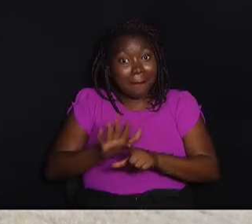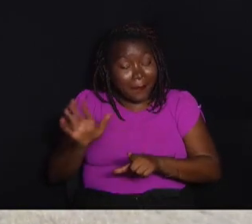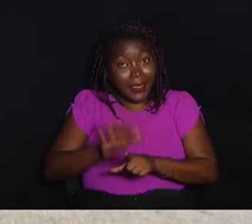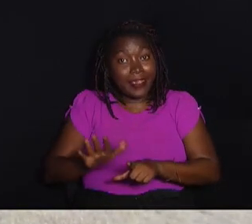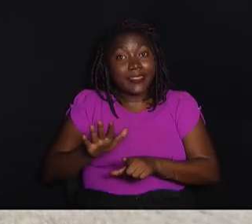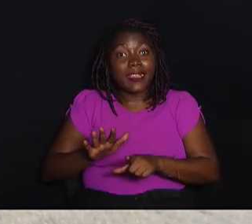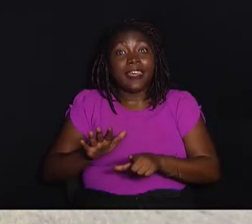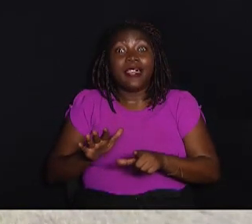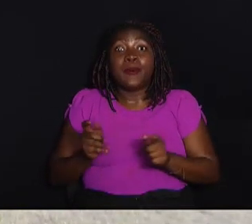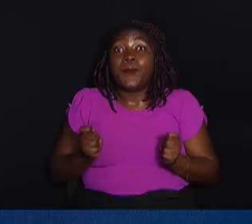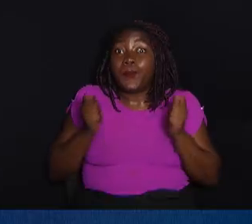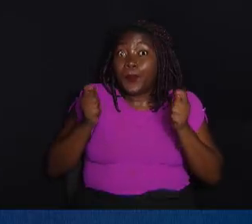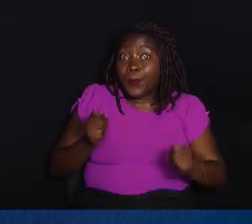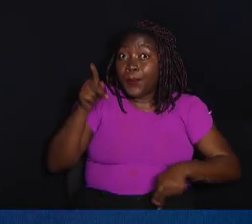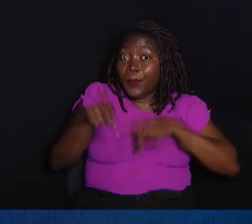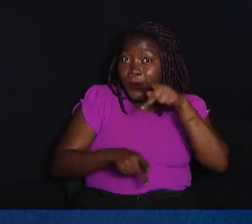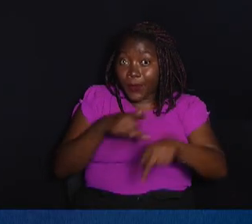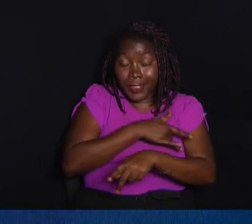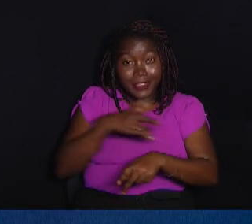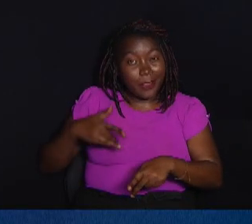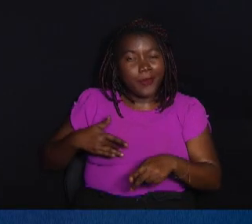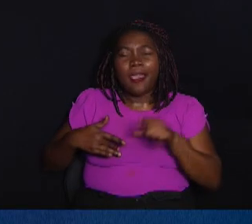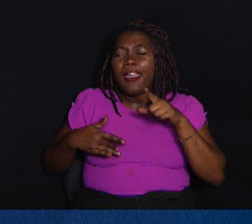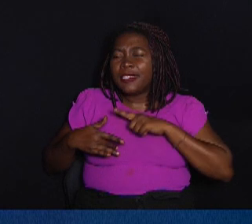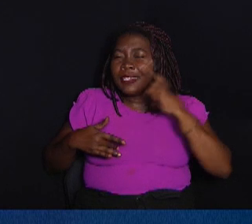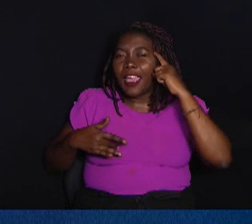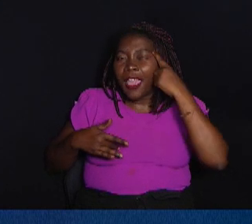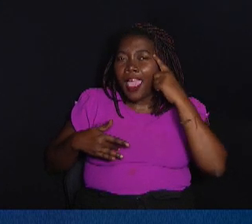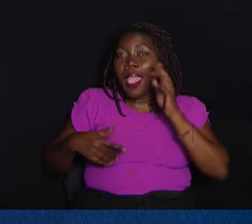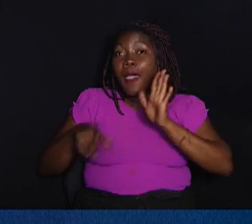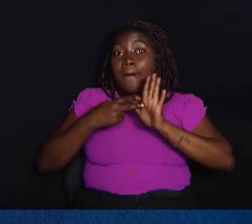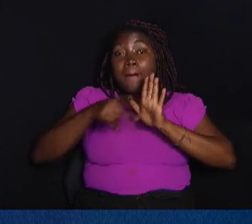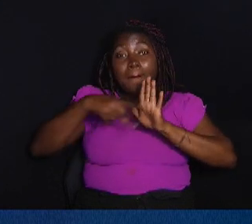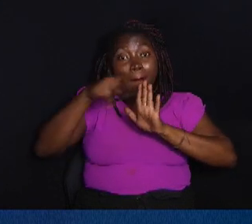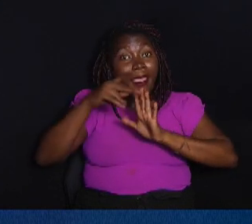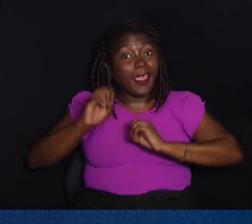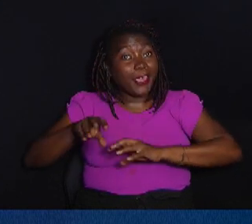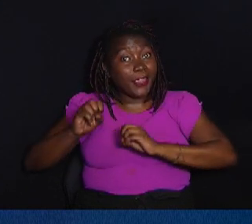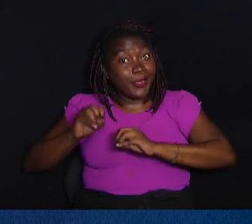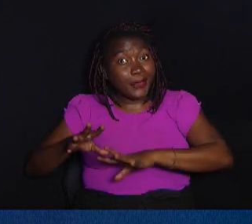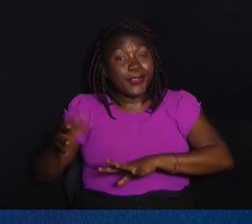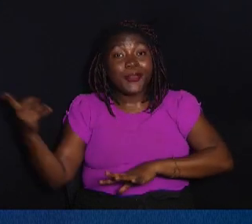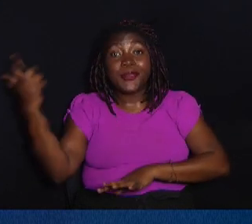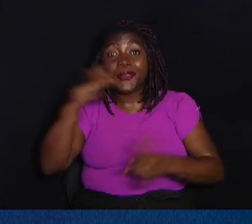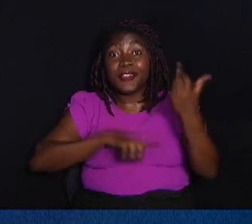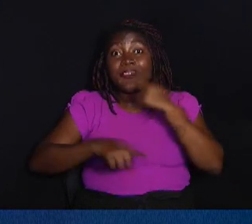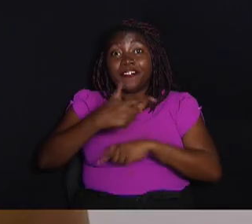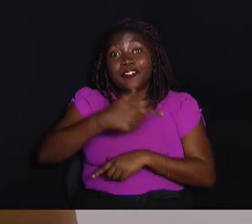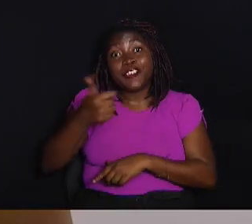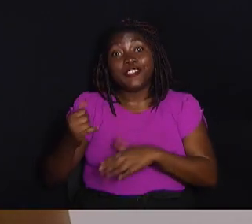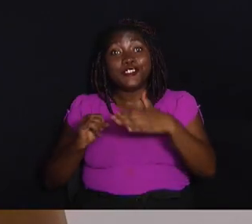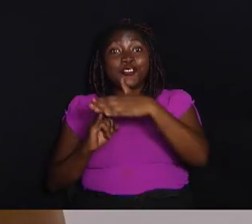movimento popular de saúde para se ter uma ideia para projetos educativos foram contempladas 21 unidades de